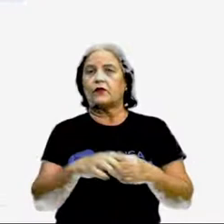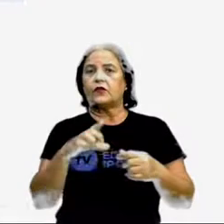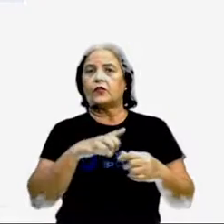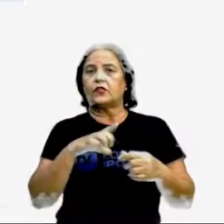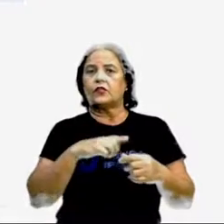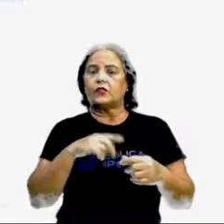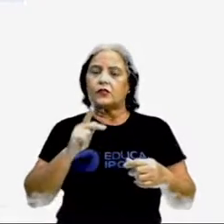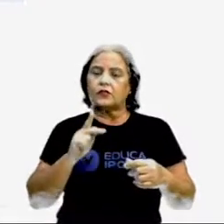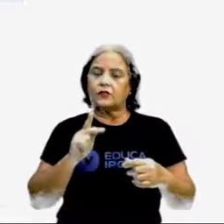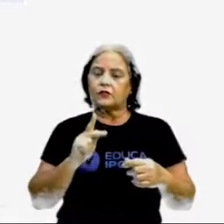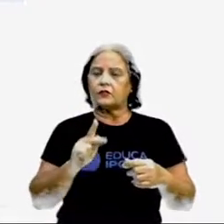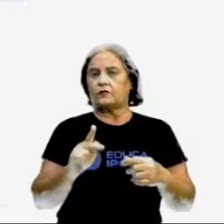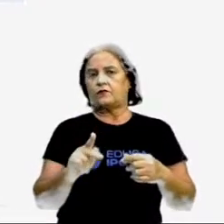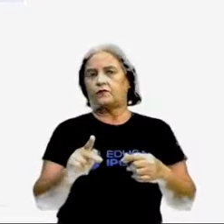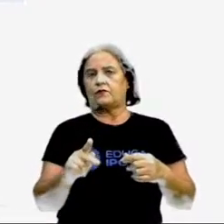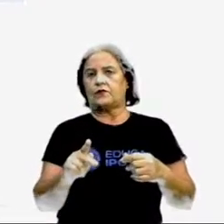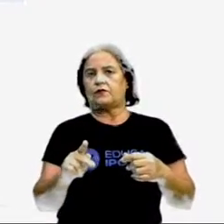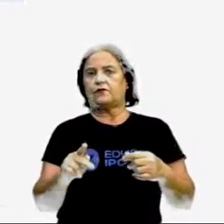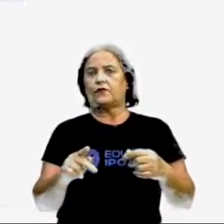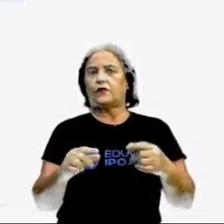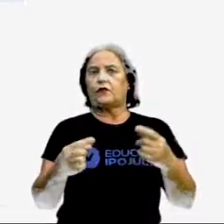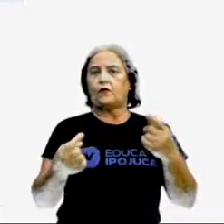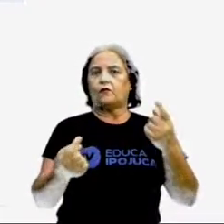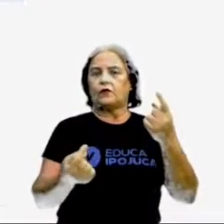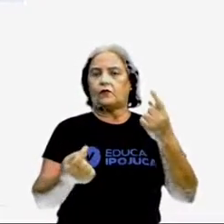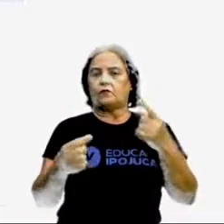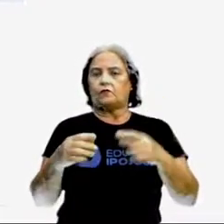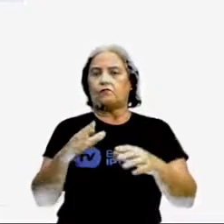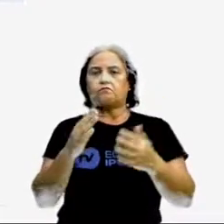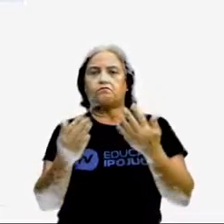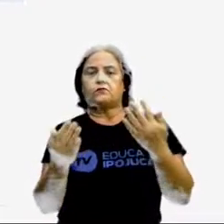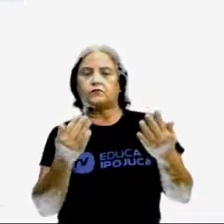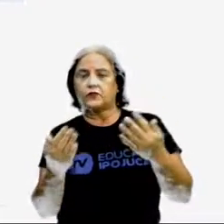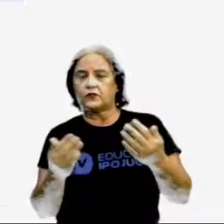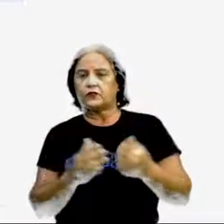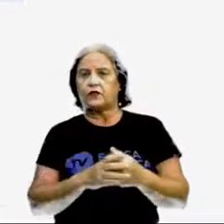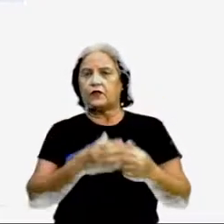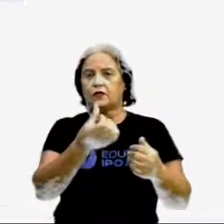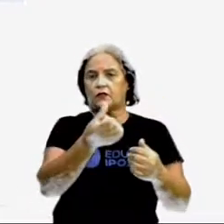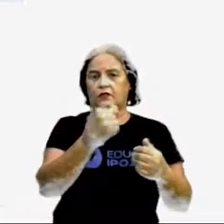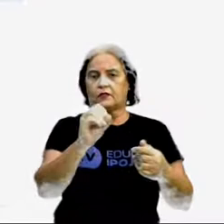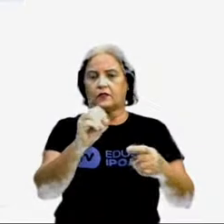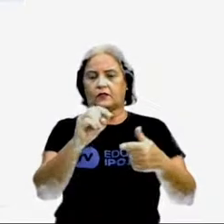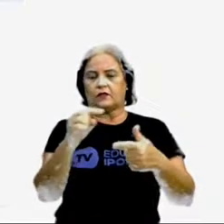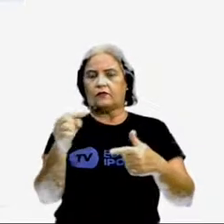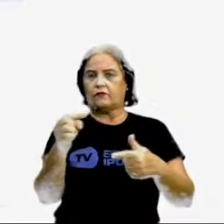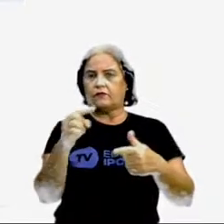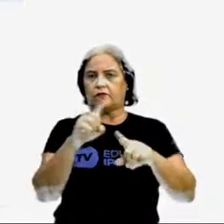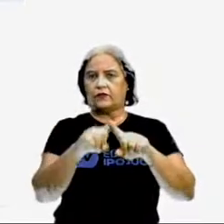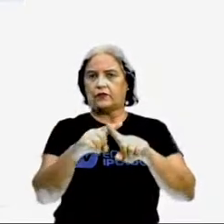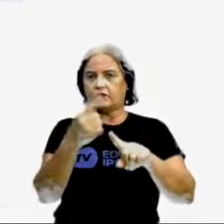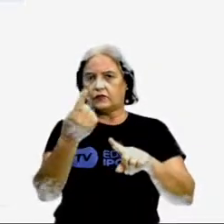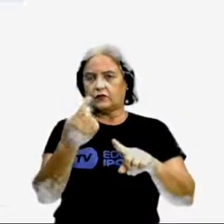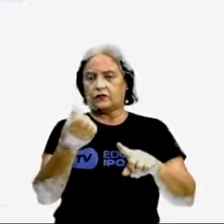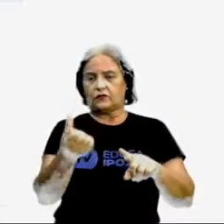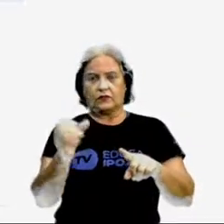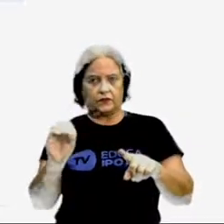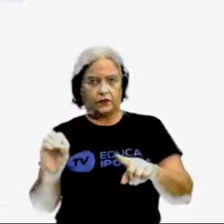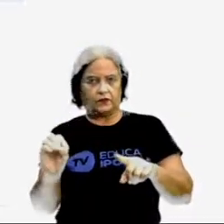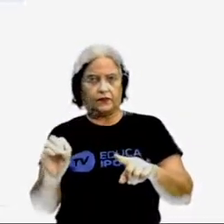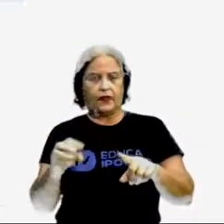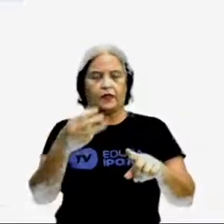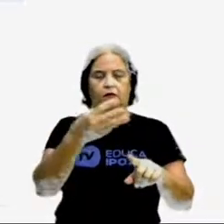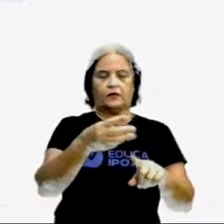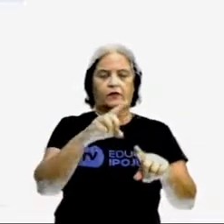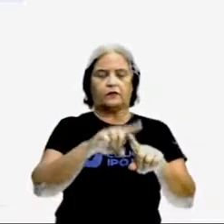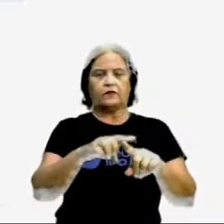de proporcionalidade. Veja, 60 vezes 1 dá 60. 30 vezes 2 dá